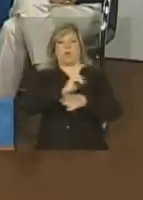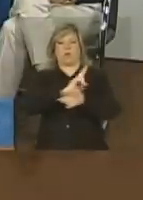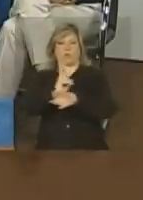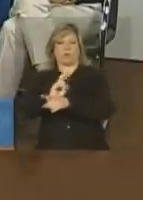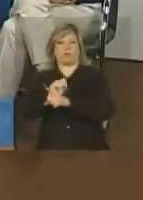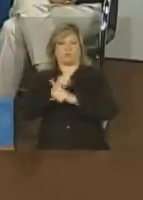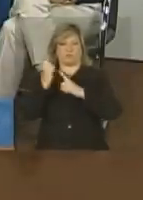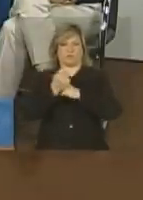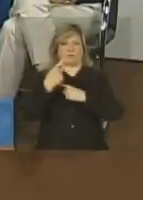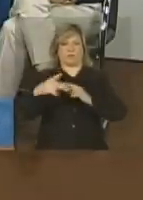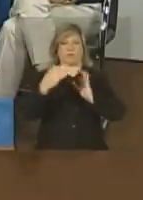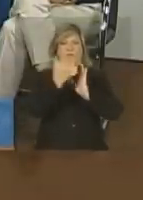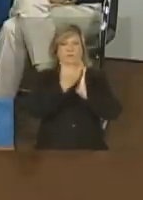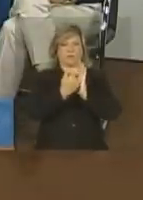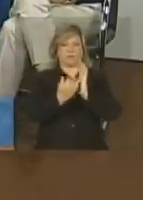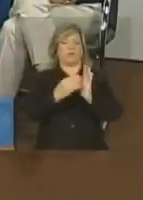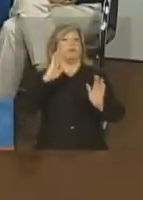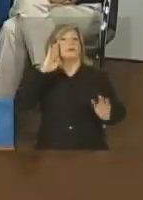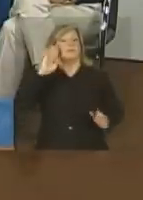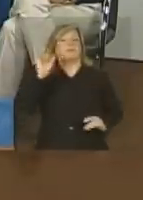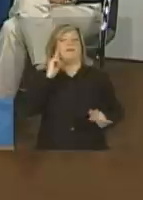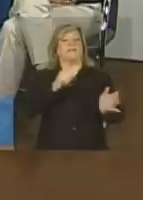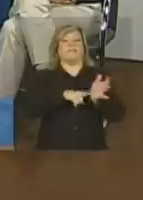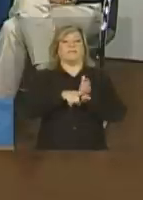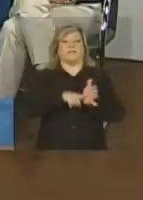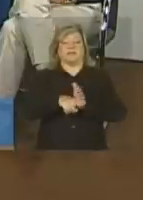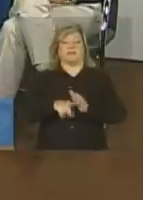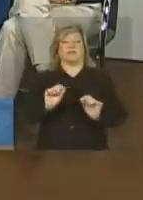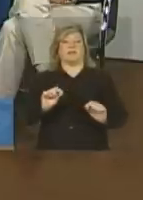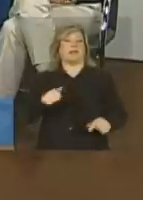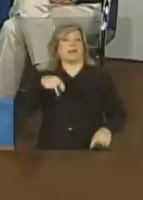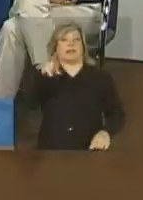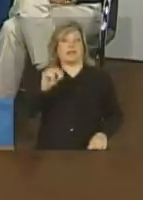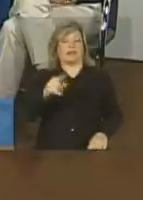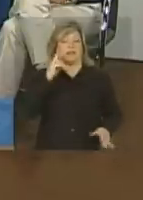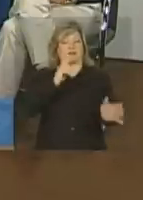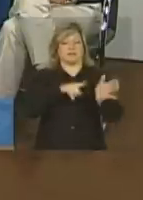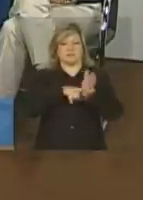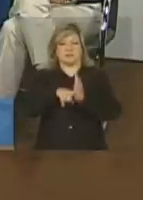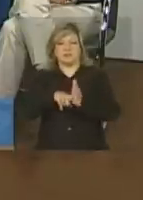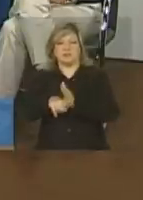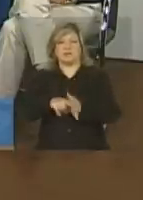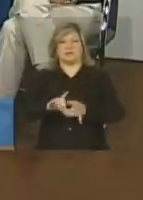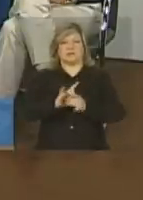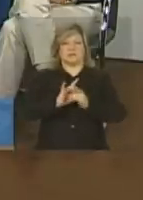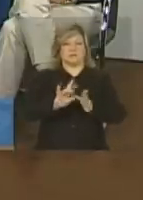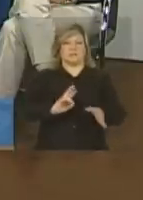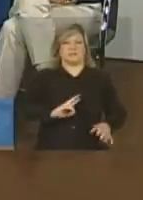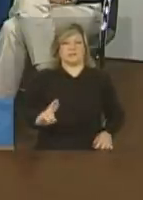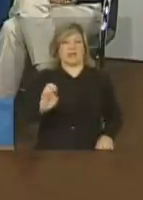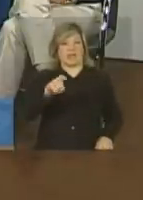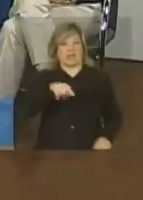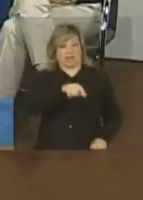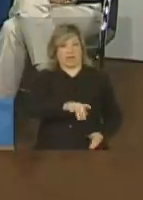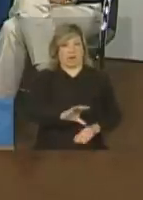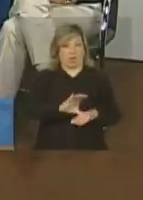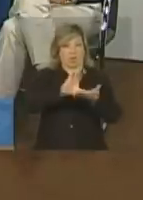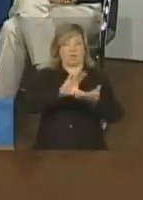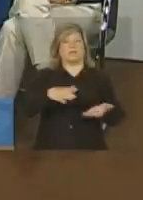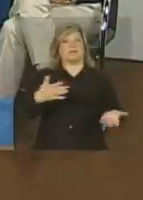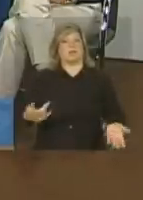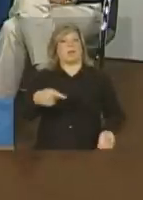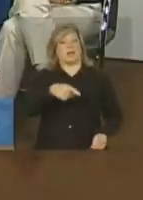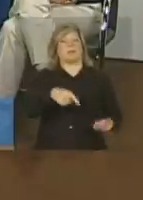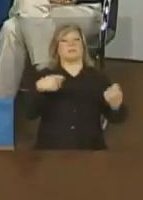programa, ela é fundamental no processo de fiscalização, né? Então, quem analisa, delibera, é o conselho, então ele